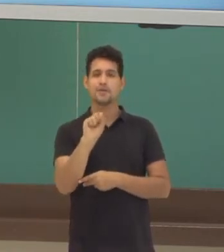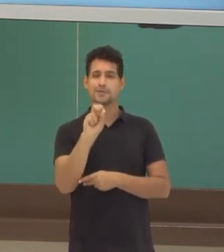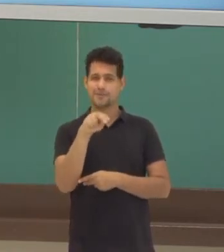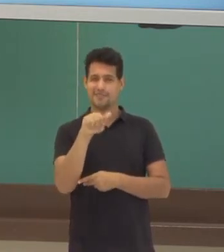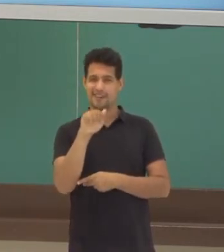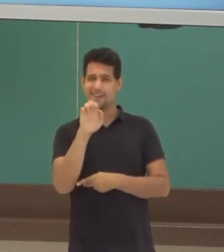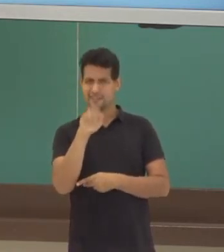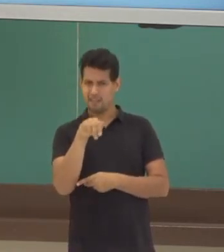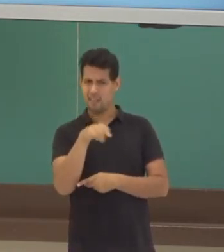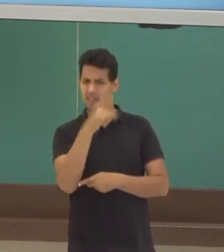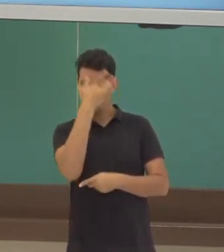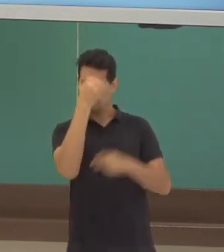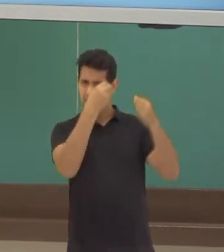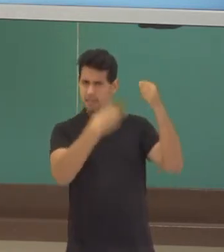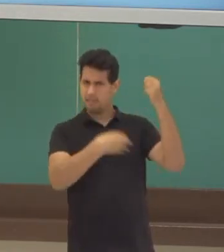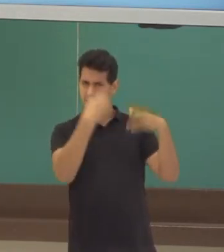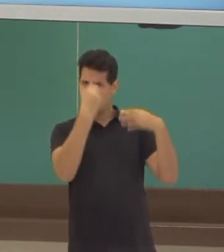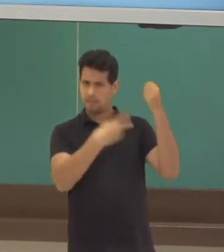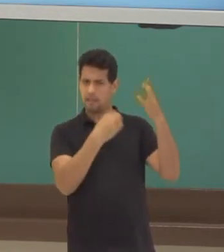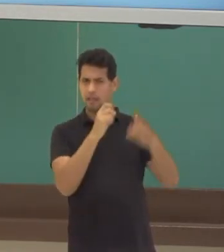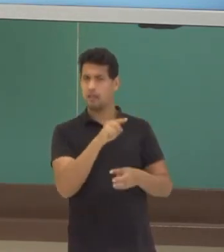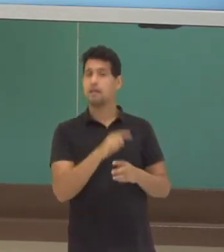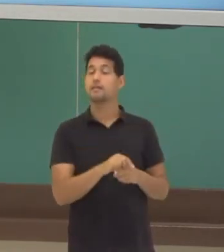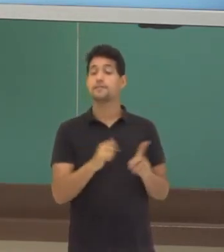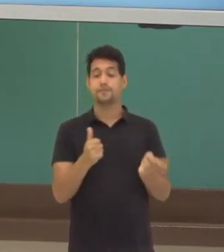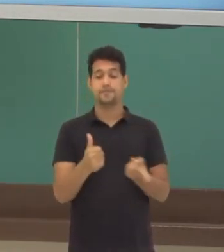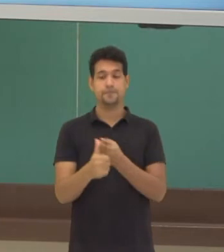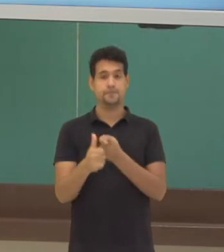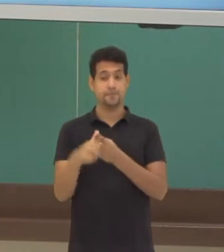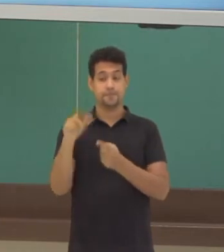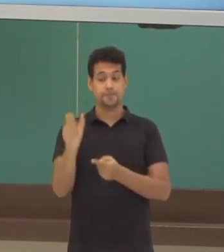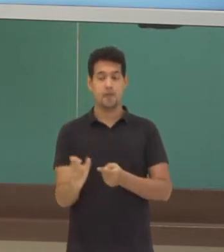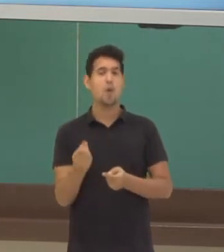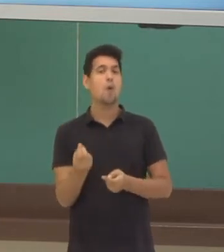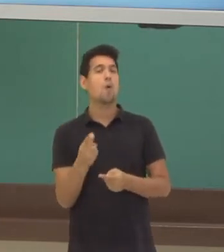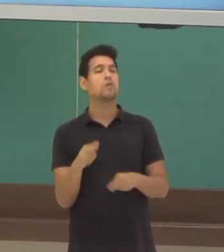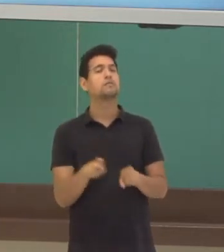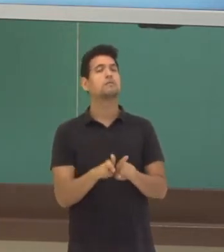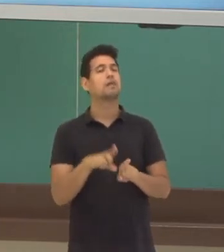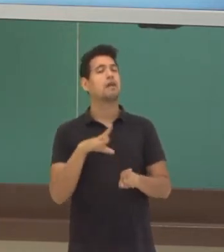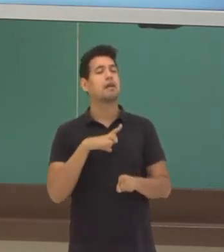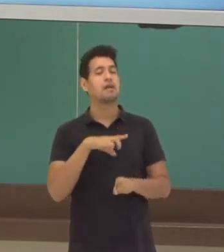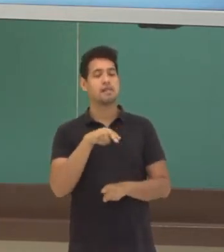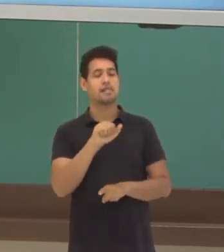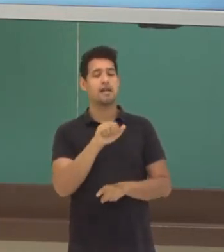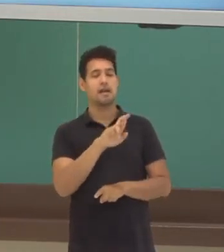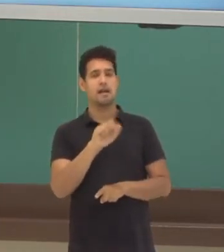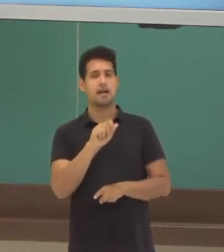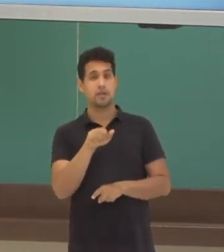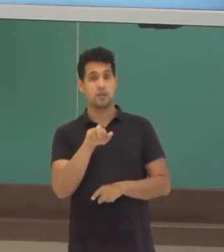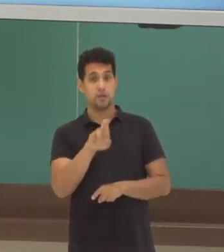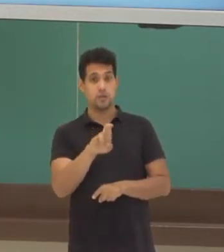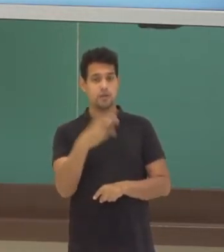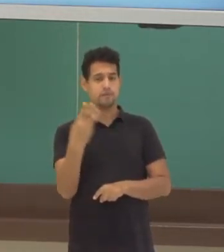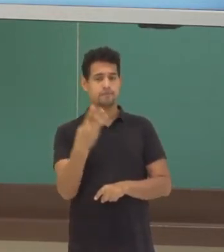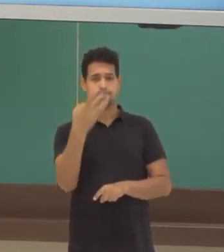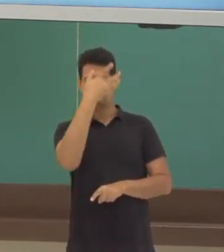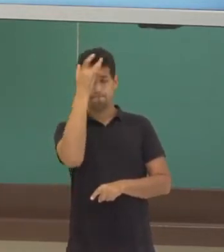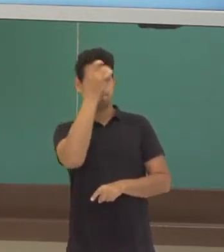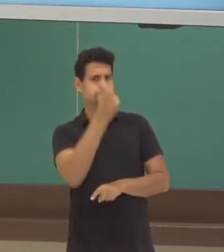nesses textos, né, de caráter narrativo, do tipo textual narrativo, certo? Por exemplo,